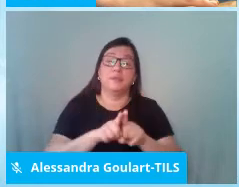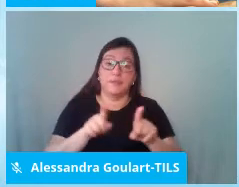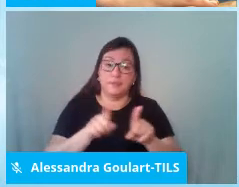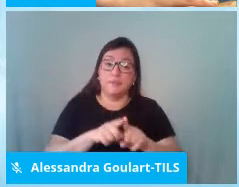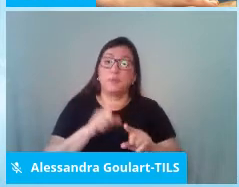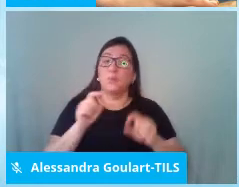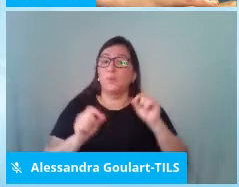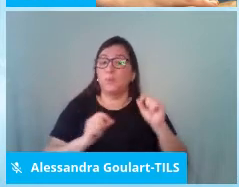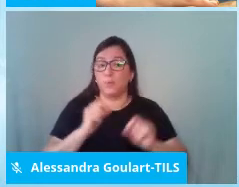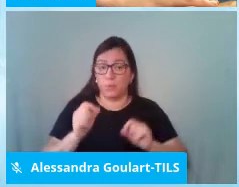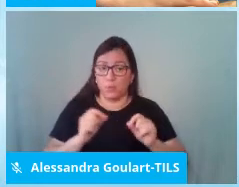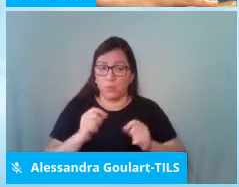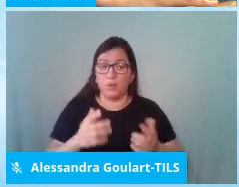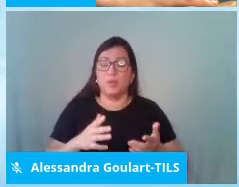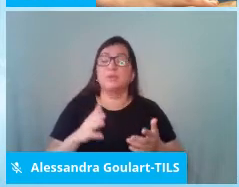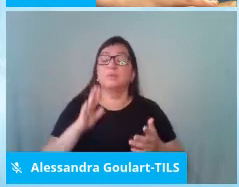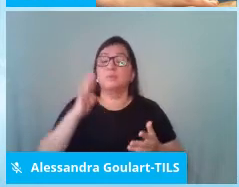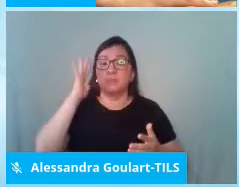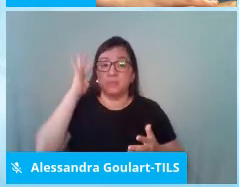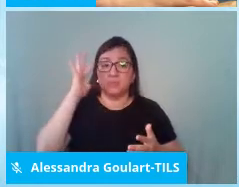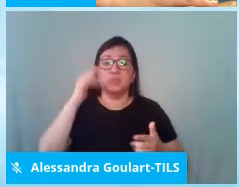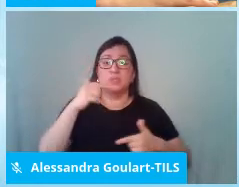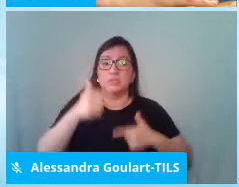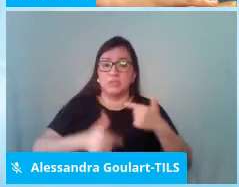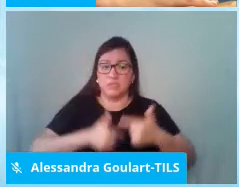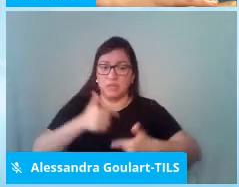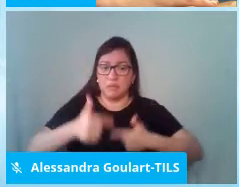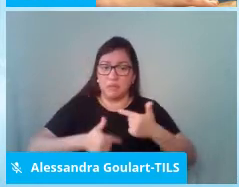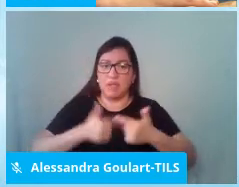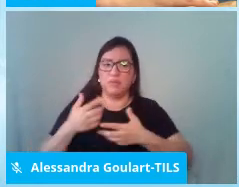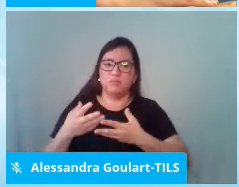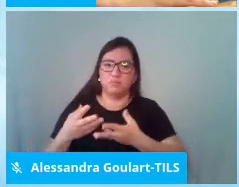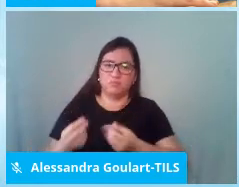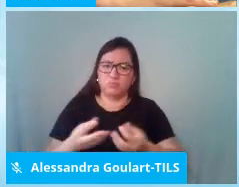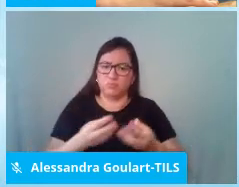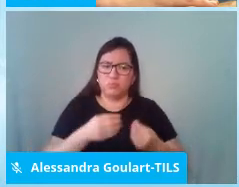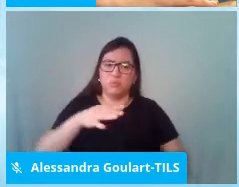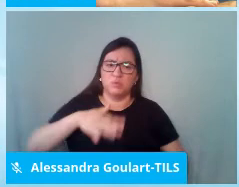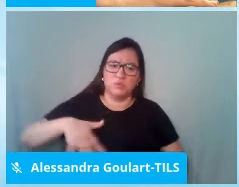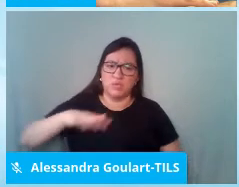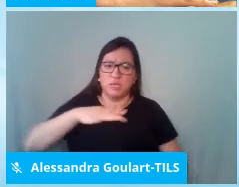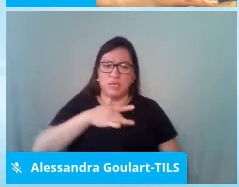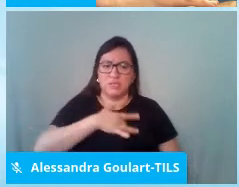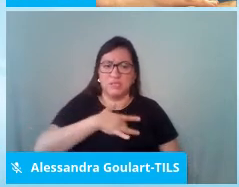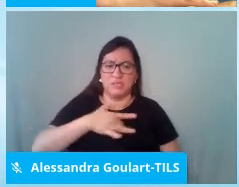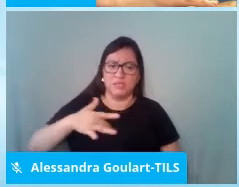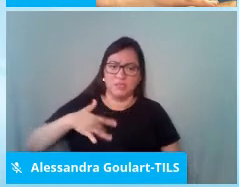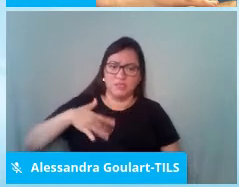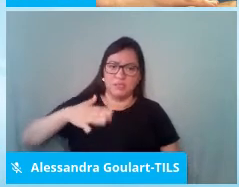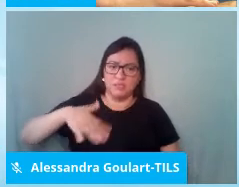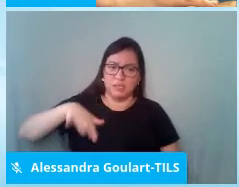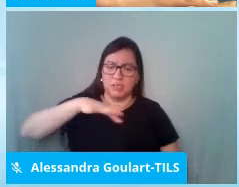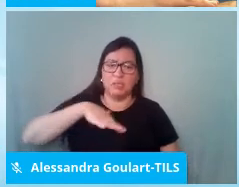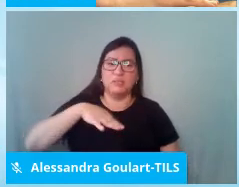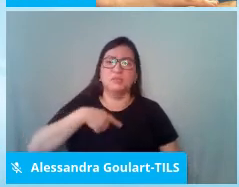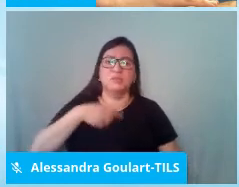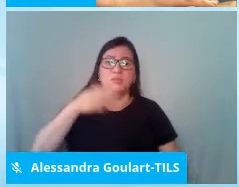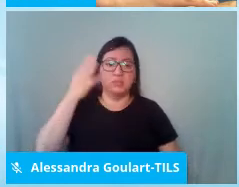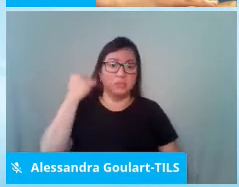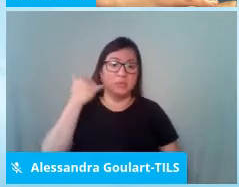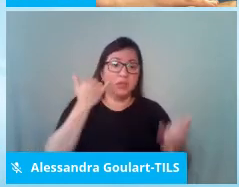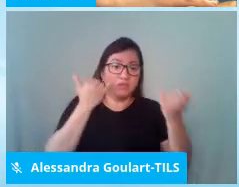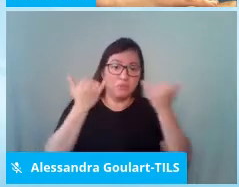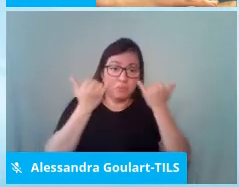trabalho incessante de todas as esferas da saúde, a nossa notificação dos casos